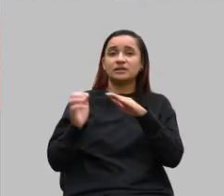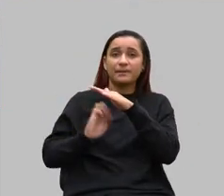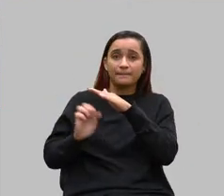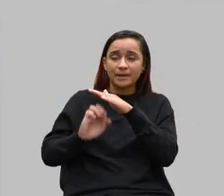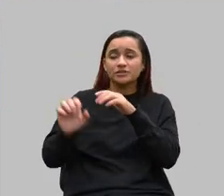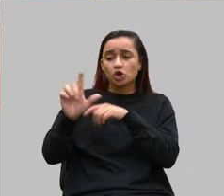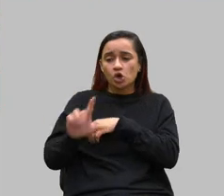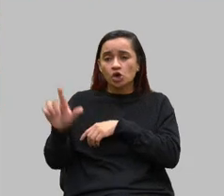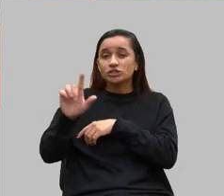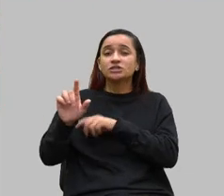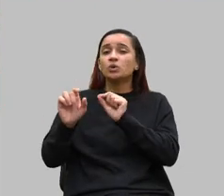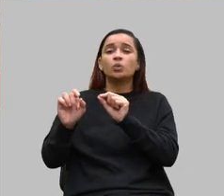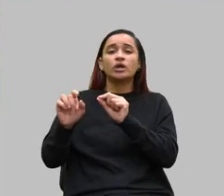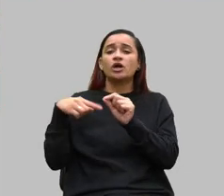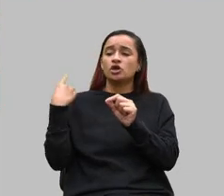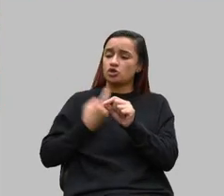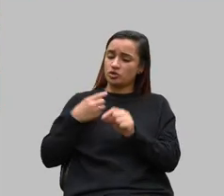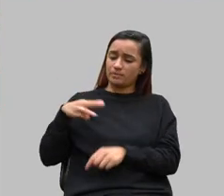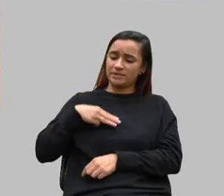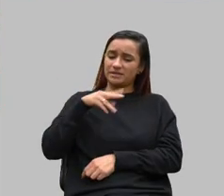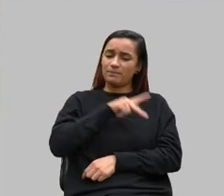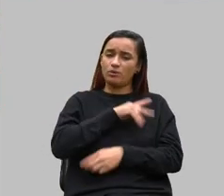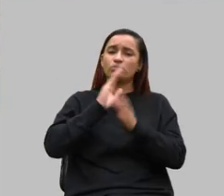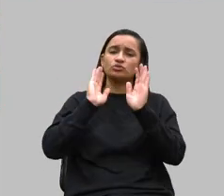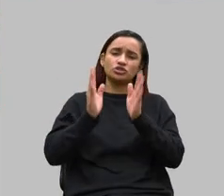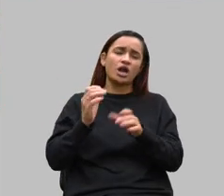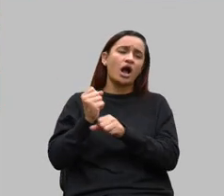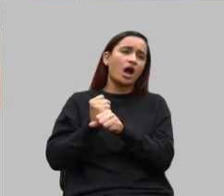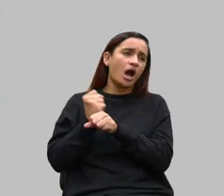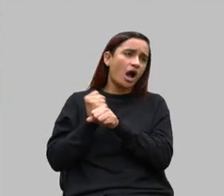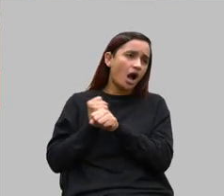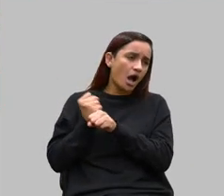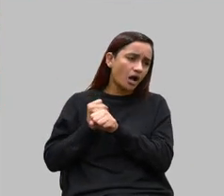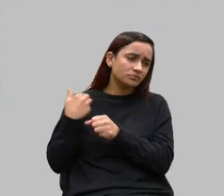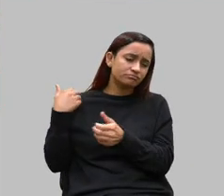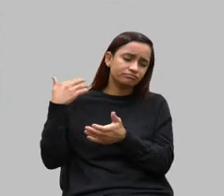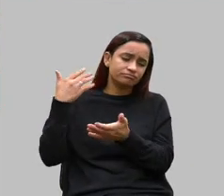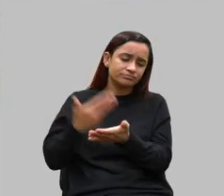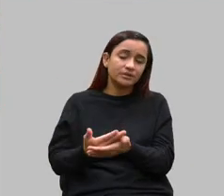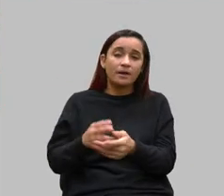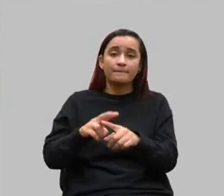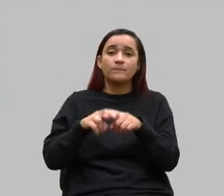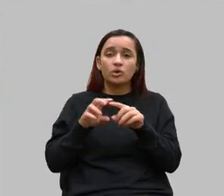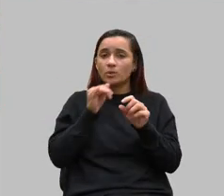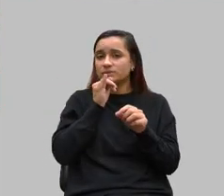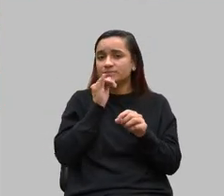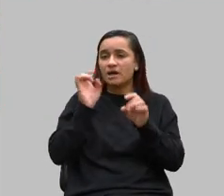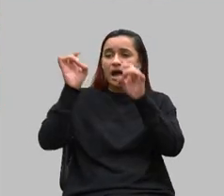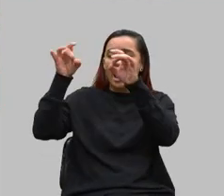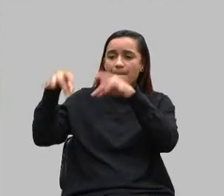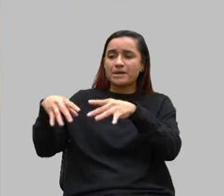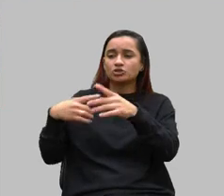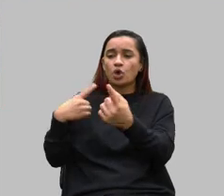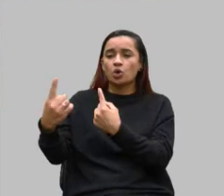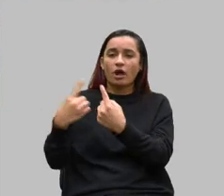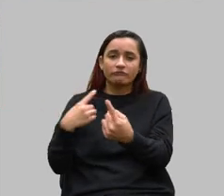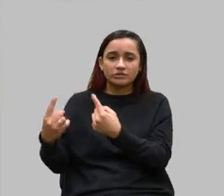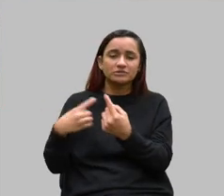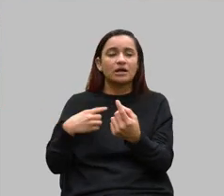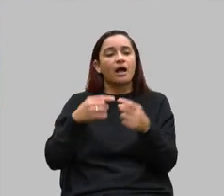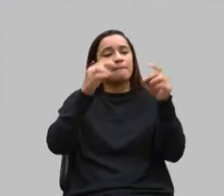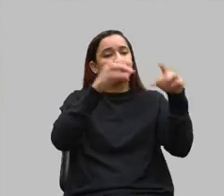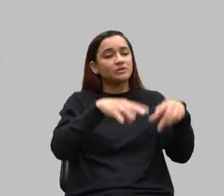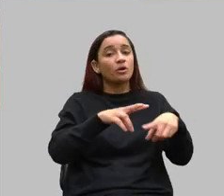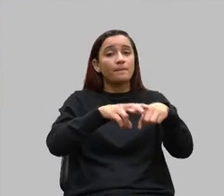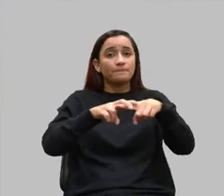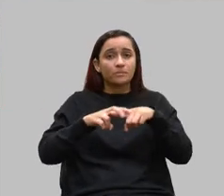há muitos anos na questão eh de de abandono de trechos por parte da vli acabamos firmando um acordo com